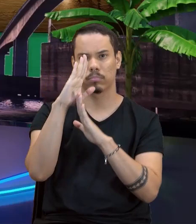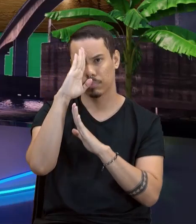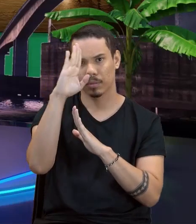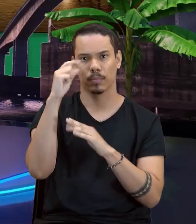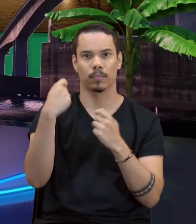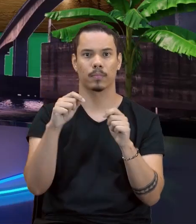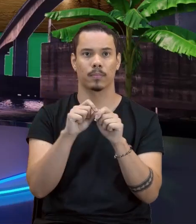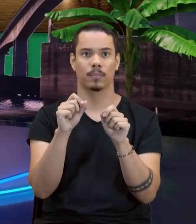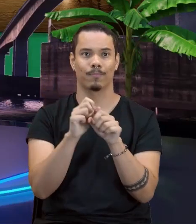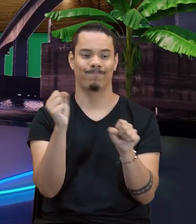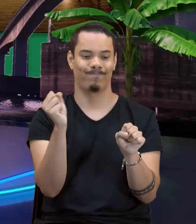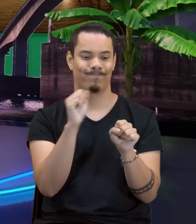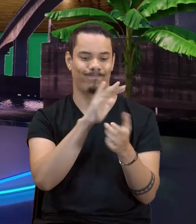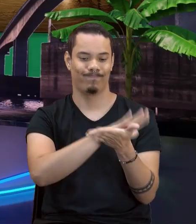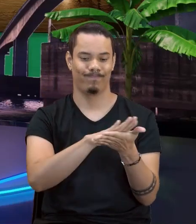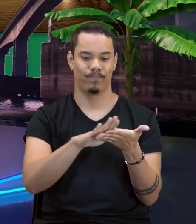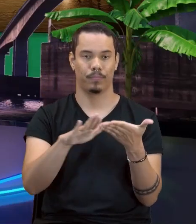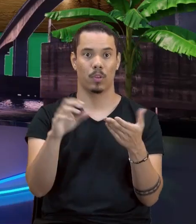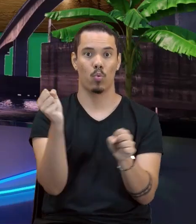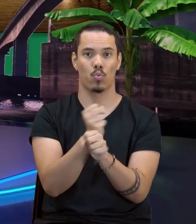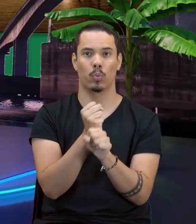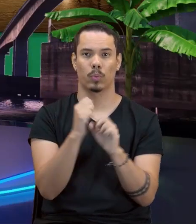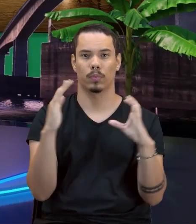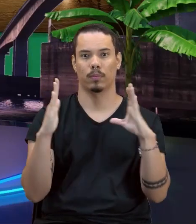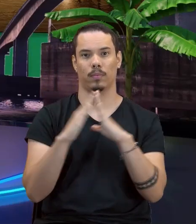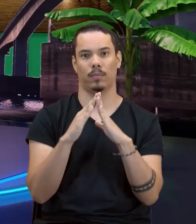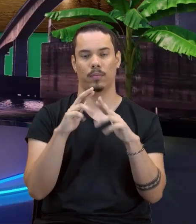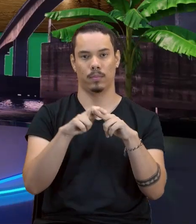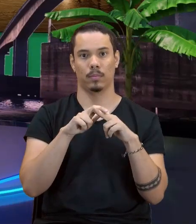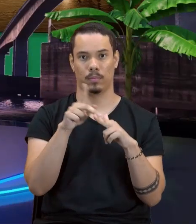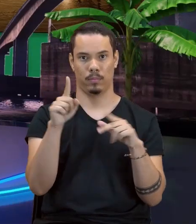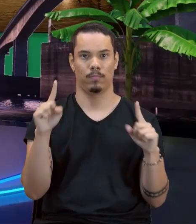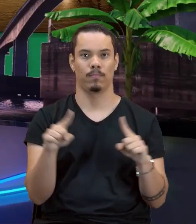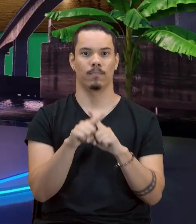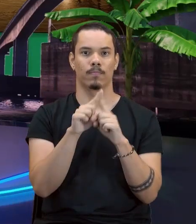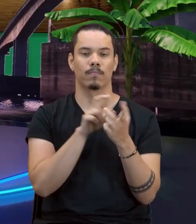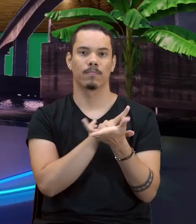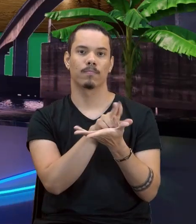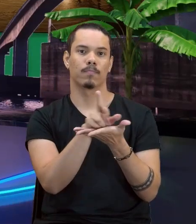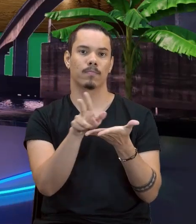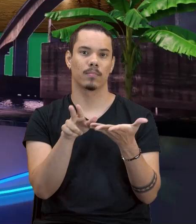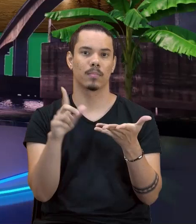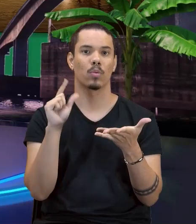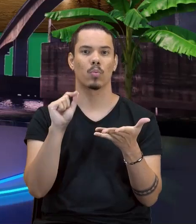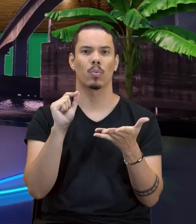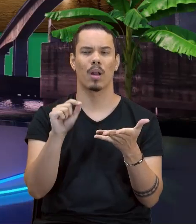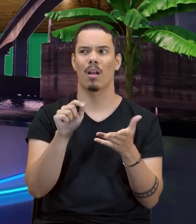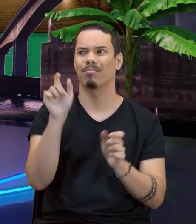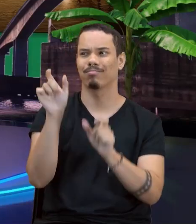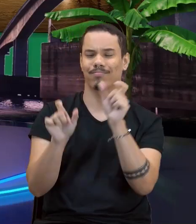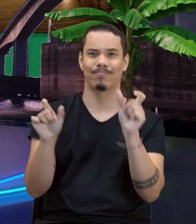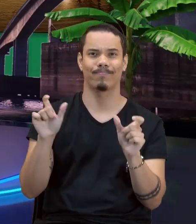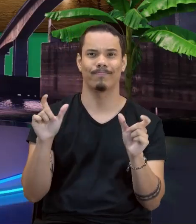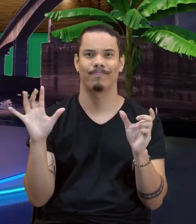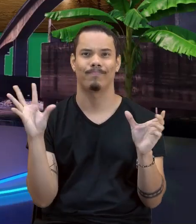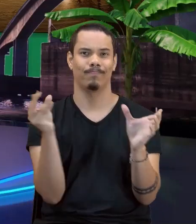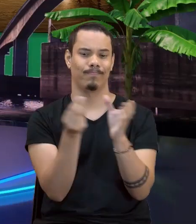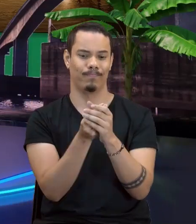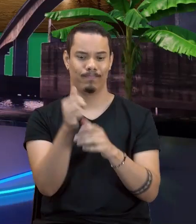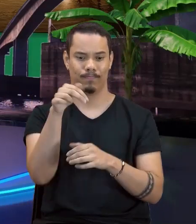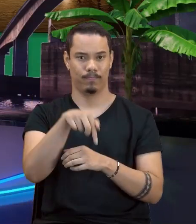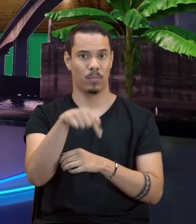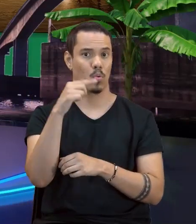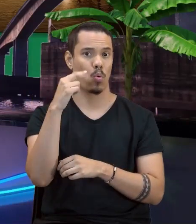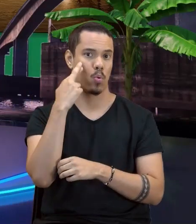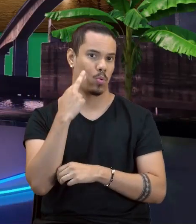casa. E assim você multiplica essa situação pelas milhares de pessoas que vieram para Rondônia nesse período, né?